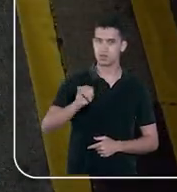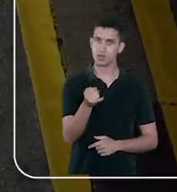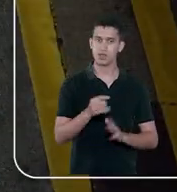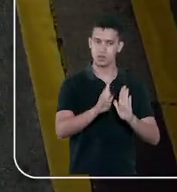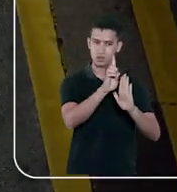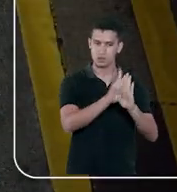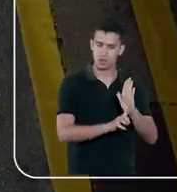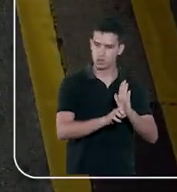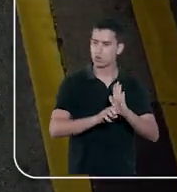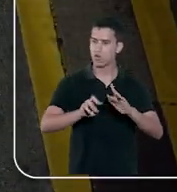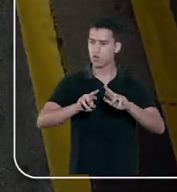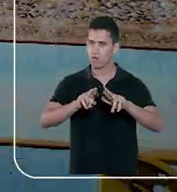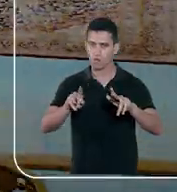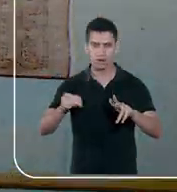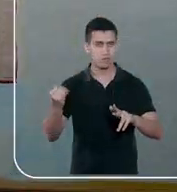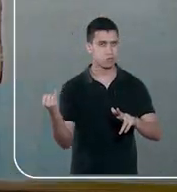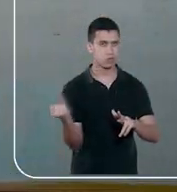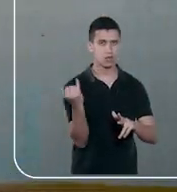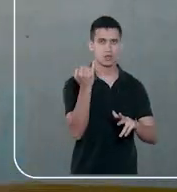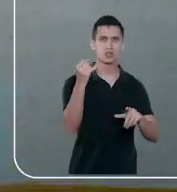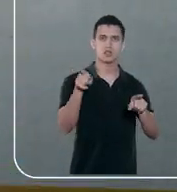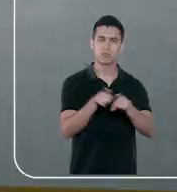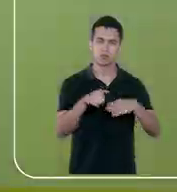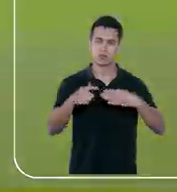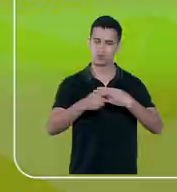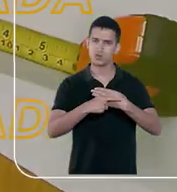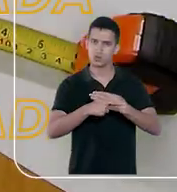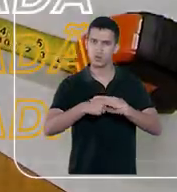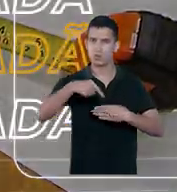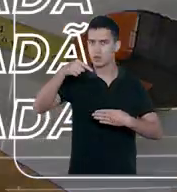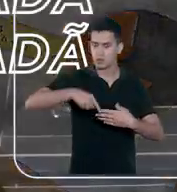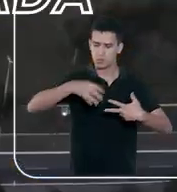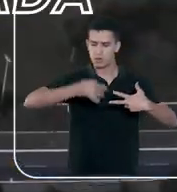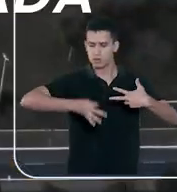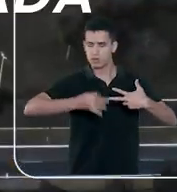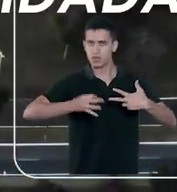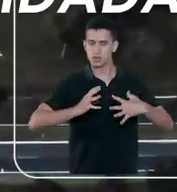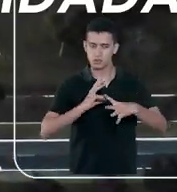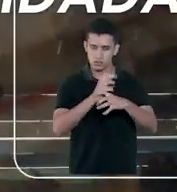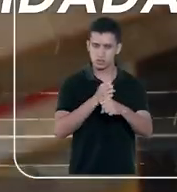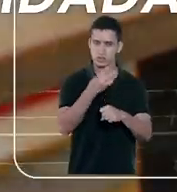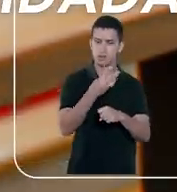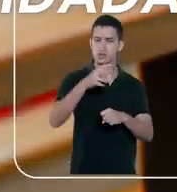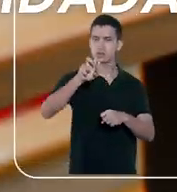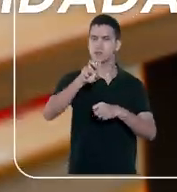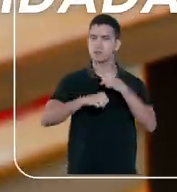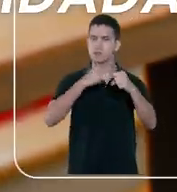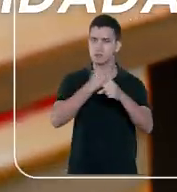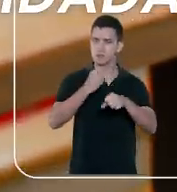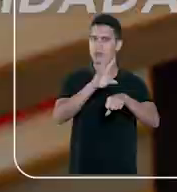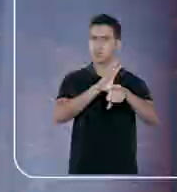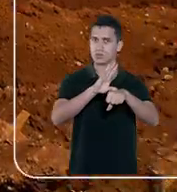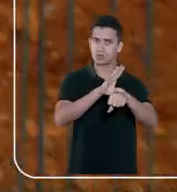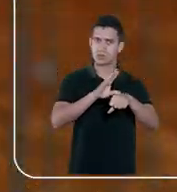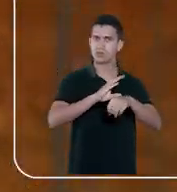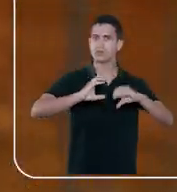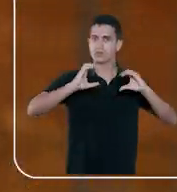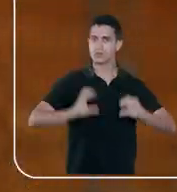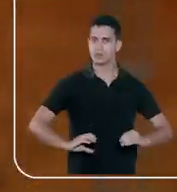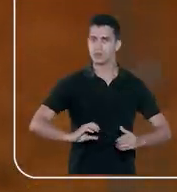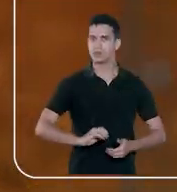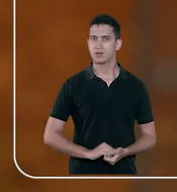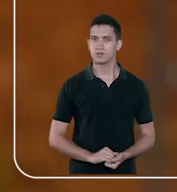os deveres fundamentais e o papel do Judiciário nesses 35 anos de Constituição Cidadã.